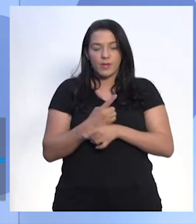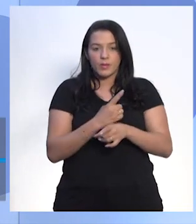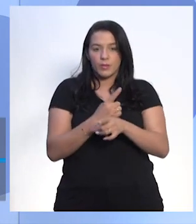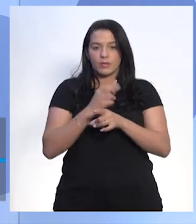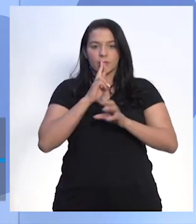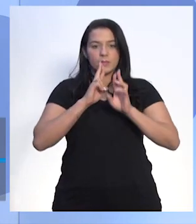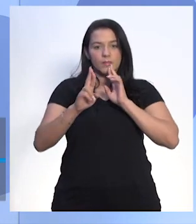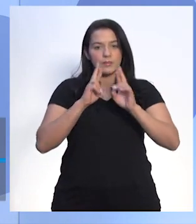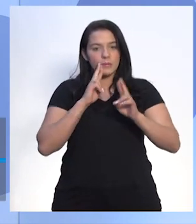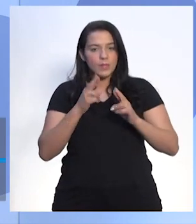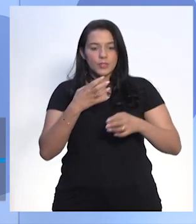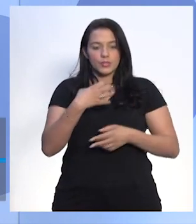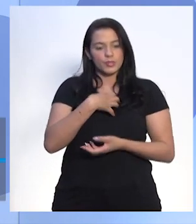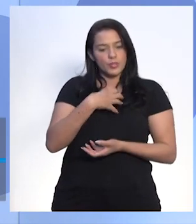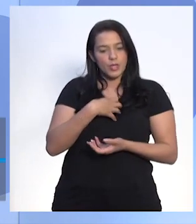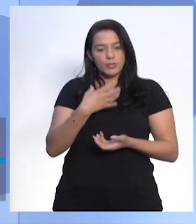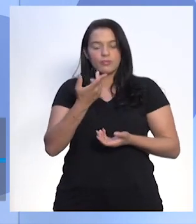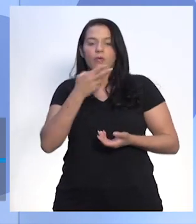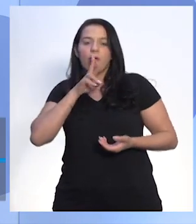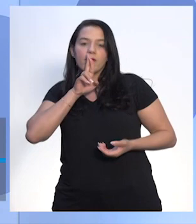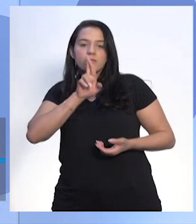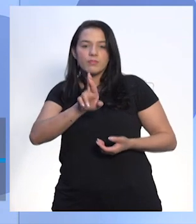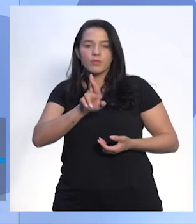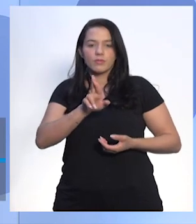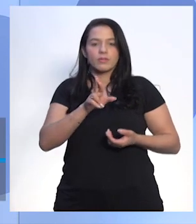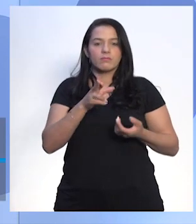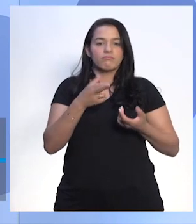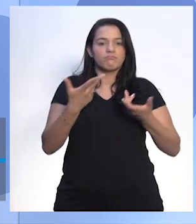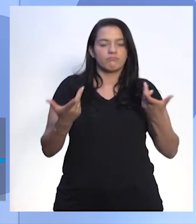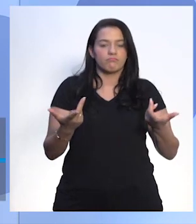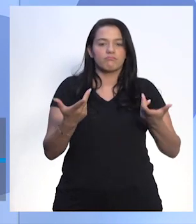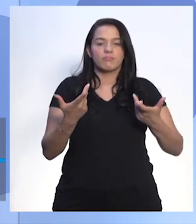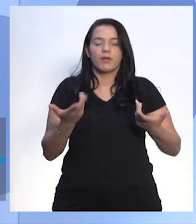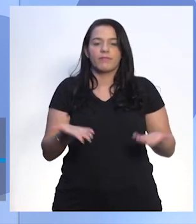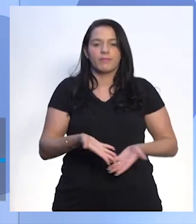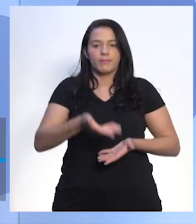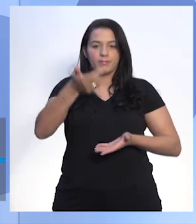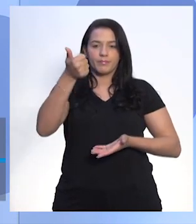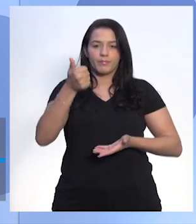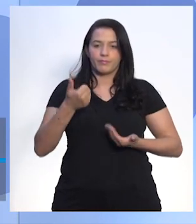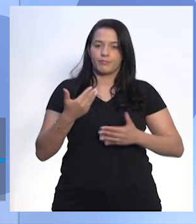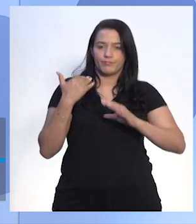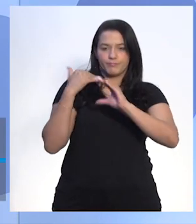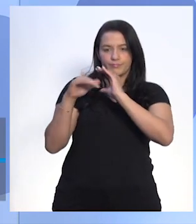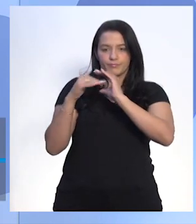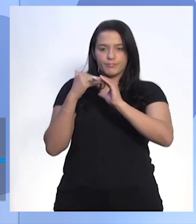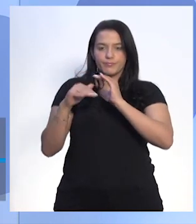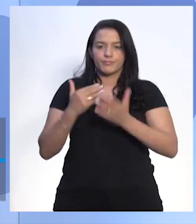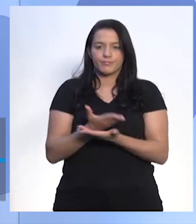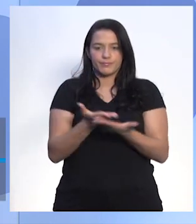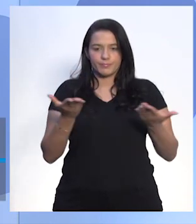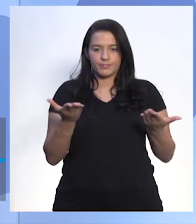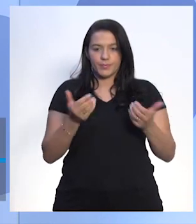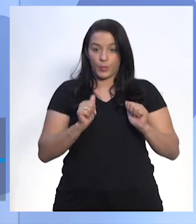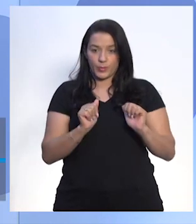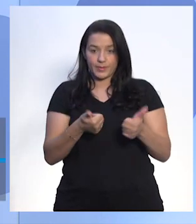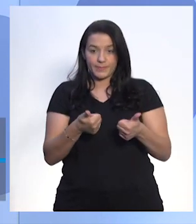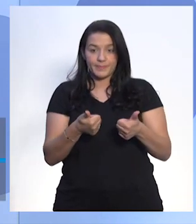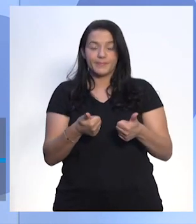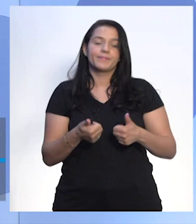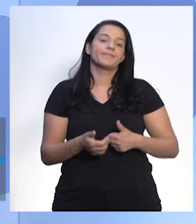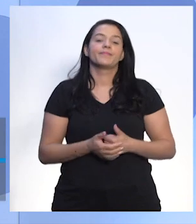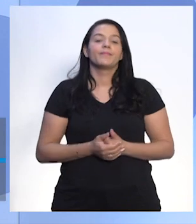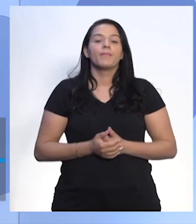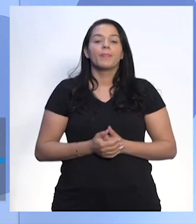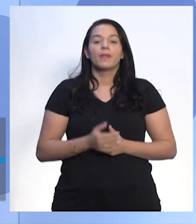também modelos e formas, né, e a gente naturalmente vai passando para vocês. Tudo bem? Professor Ricardo,